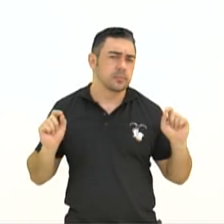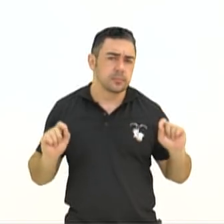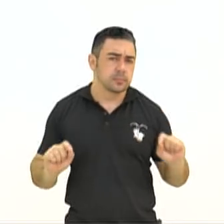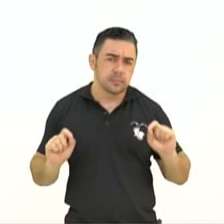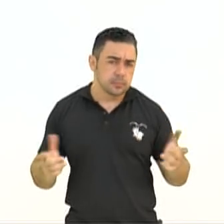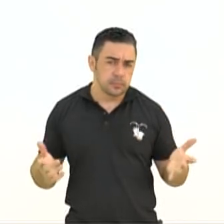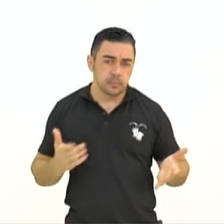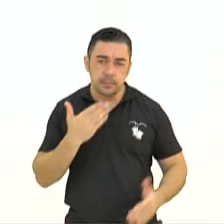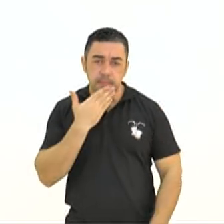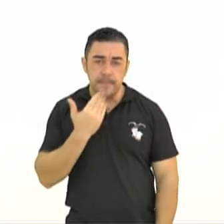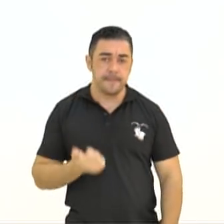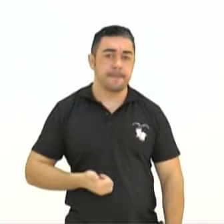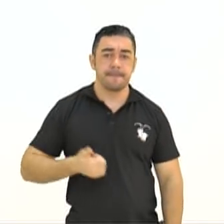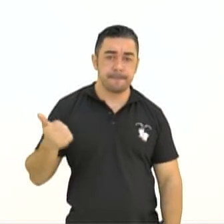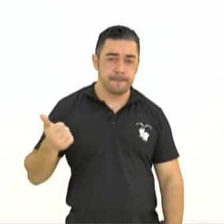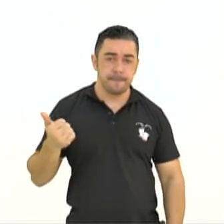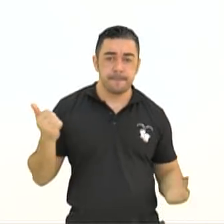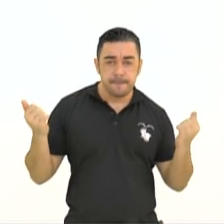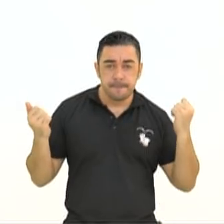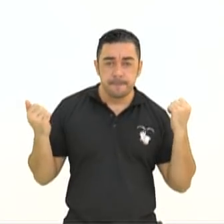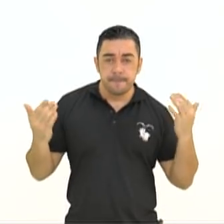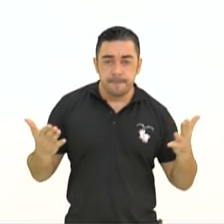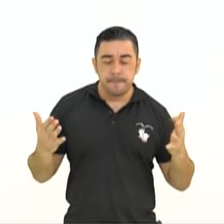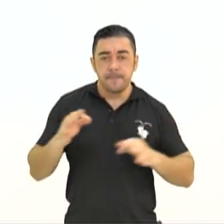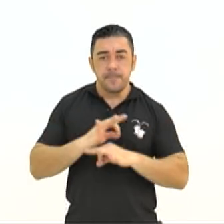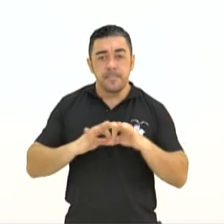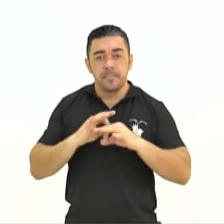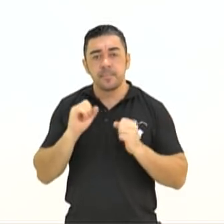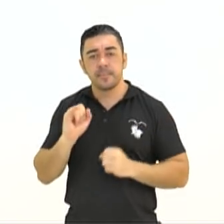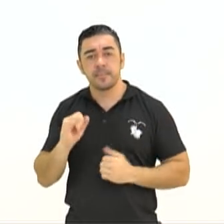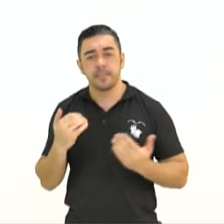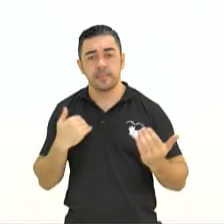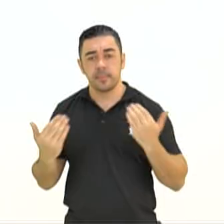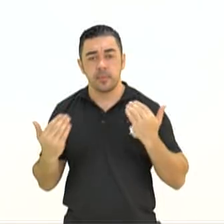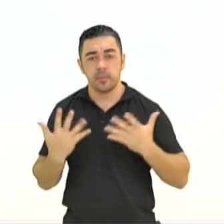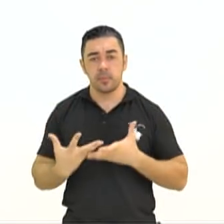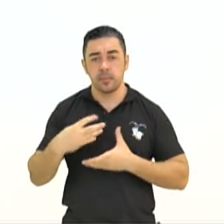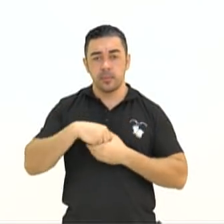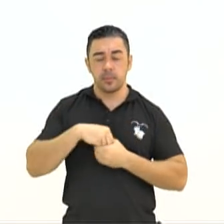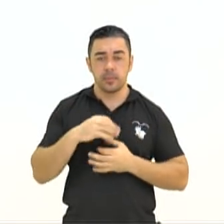de melhor, vamos dizer assim, na extracelular se eu comparar com a intracelular?